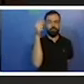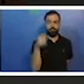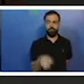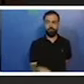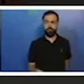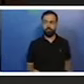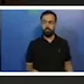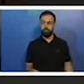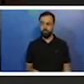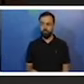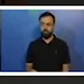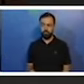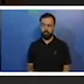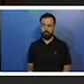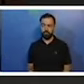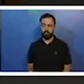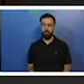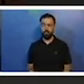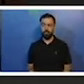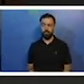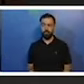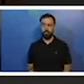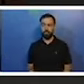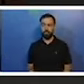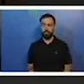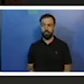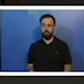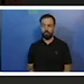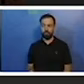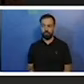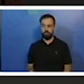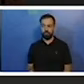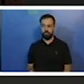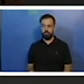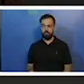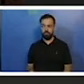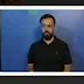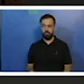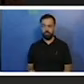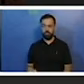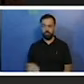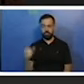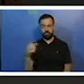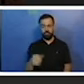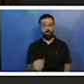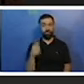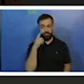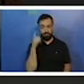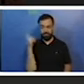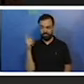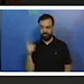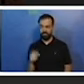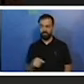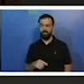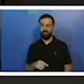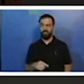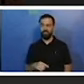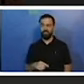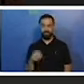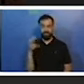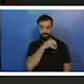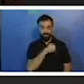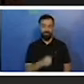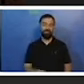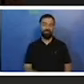sem deixar ele cair vamos lá Professor Vamos lá ver se você consegue fazer vai lá tem que ter